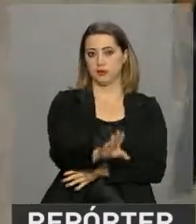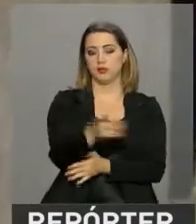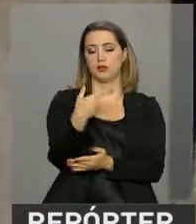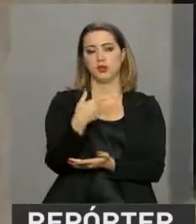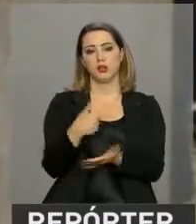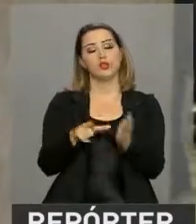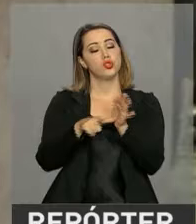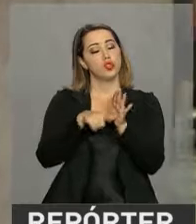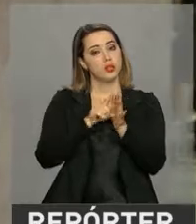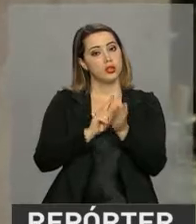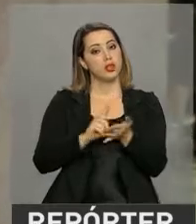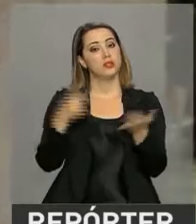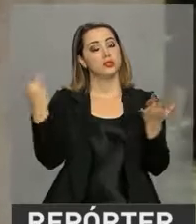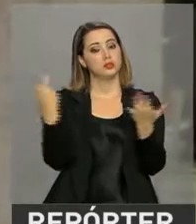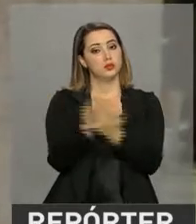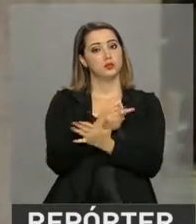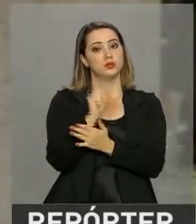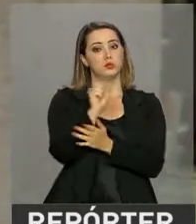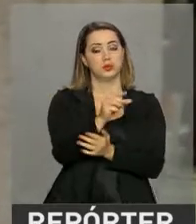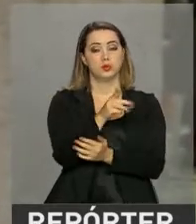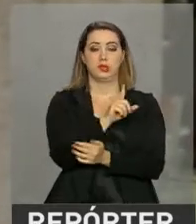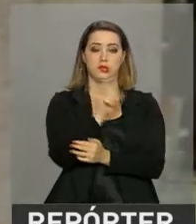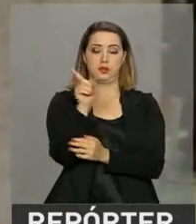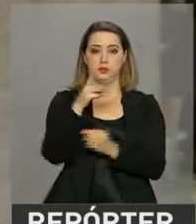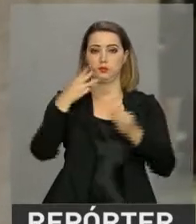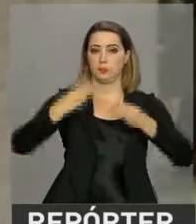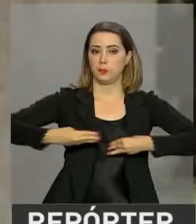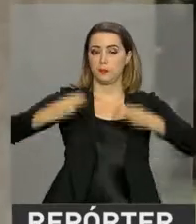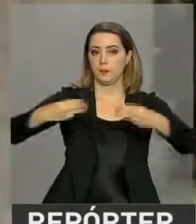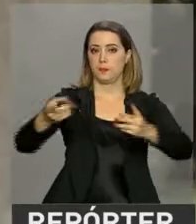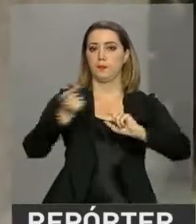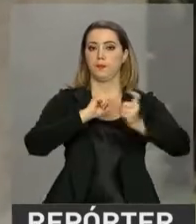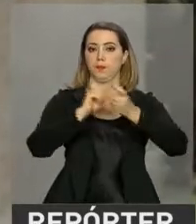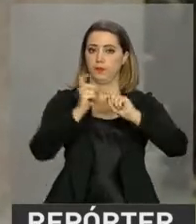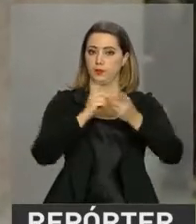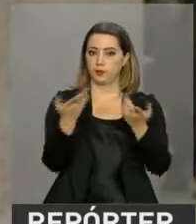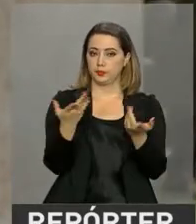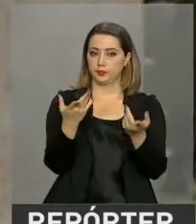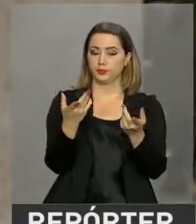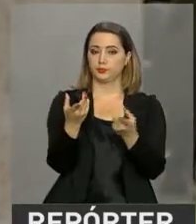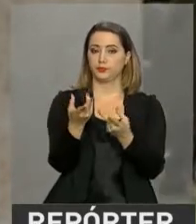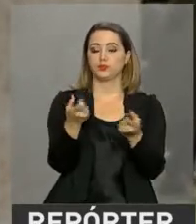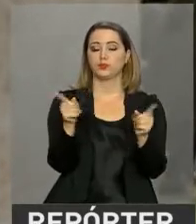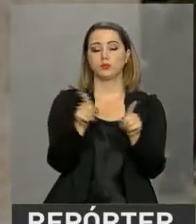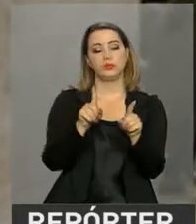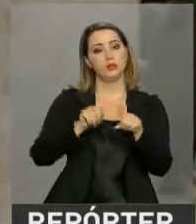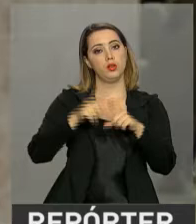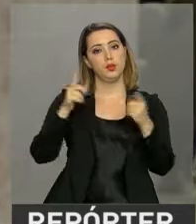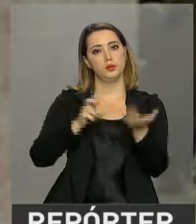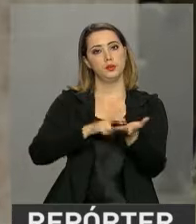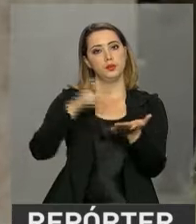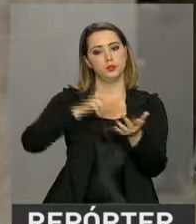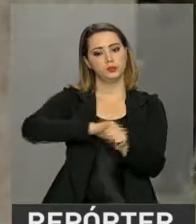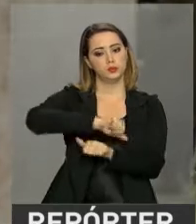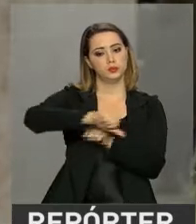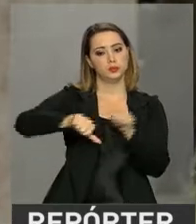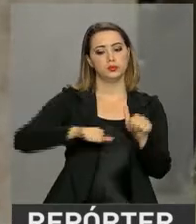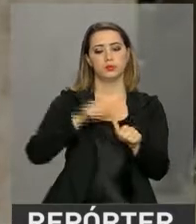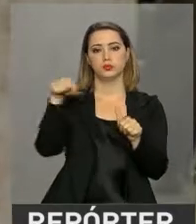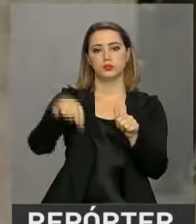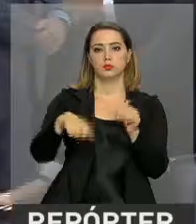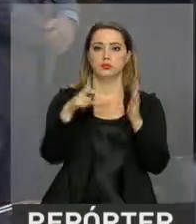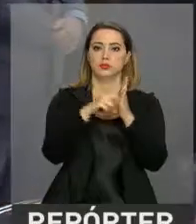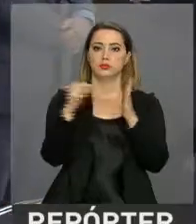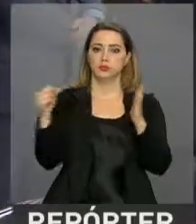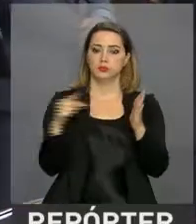estava marcado para acontecer no Ministério da Fazenda com o ministro Henrique Meirelles, mas no final da manhã foi transferida aqui para o Palácio do Planalto